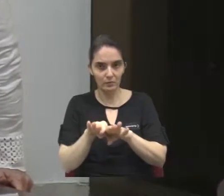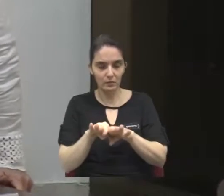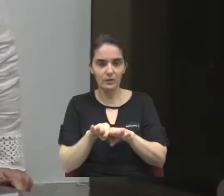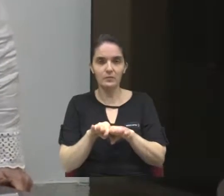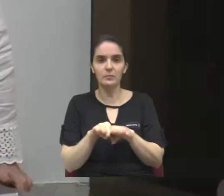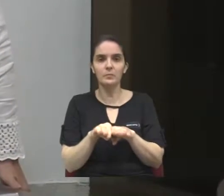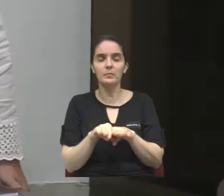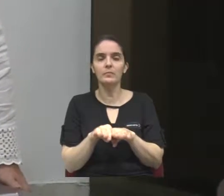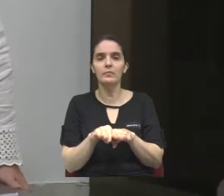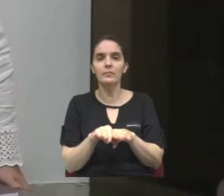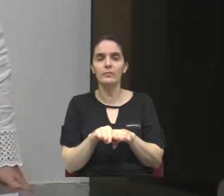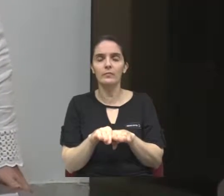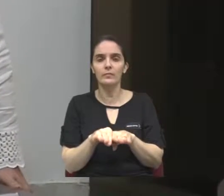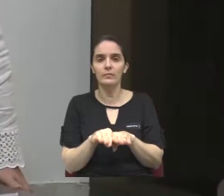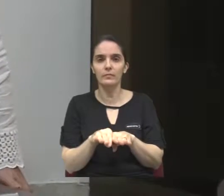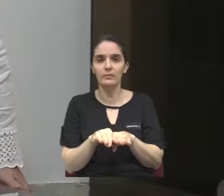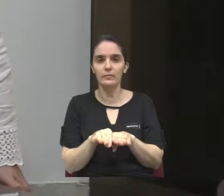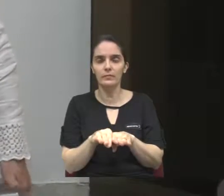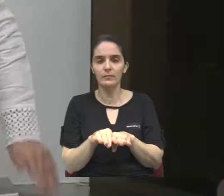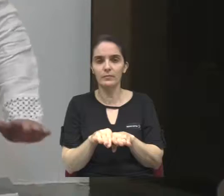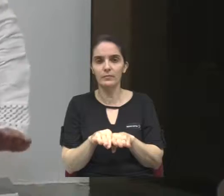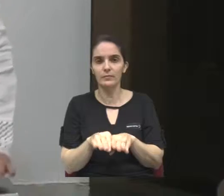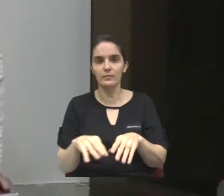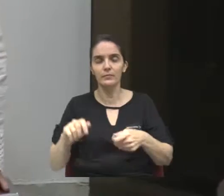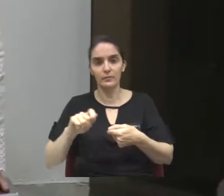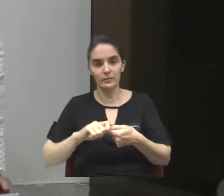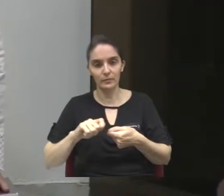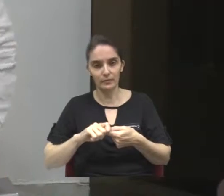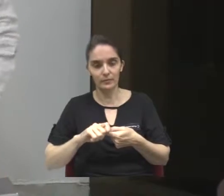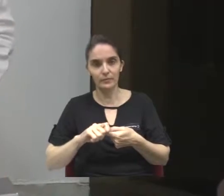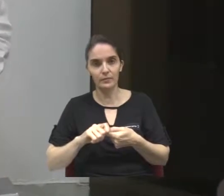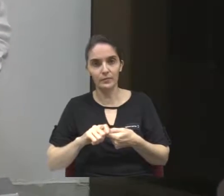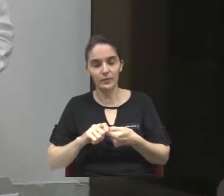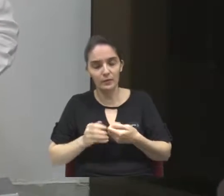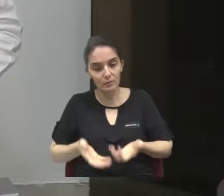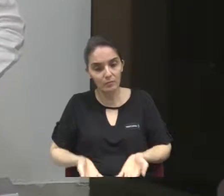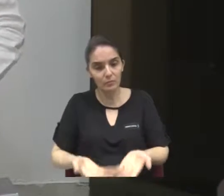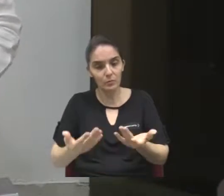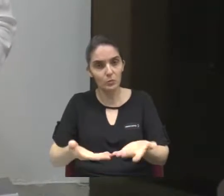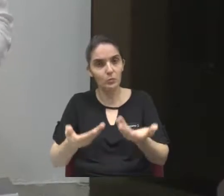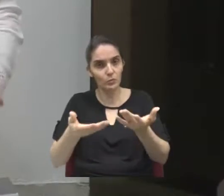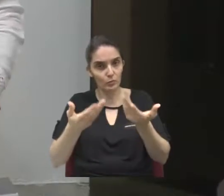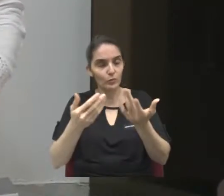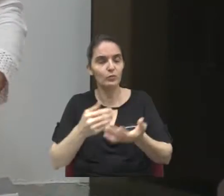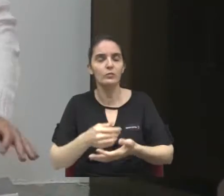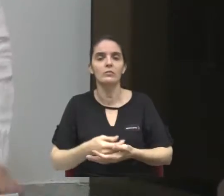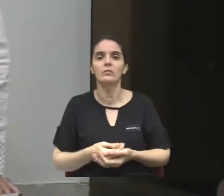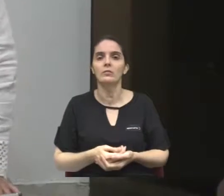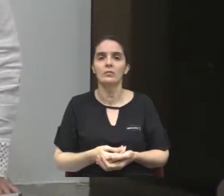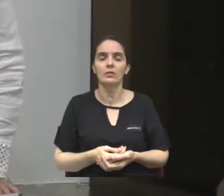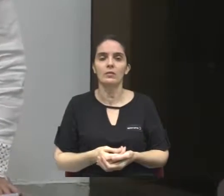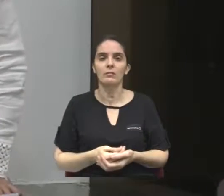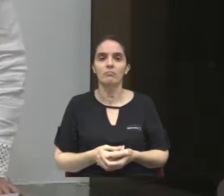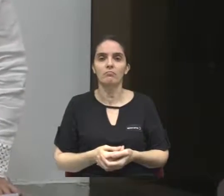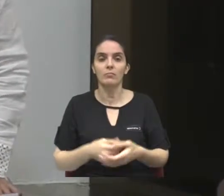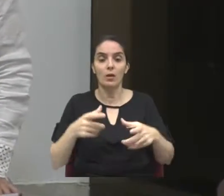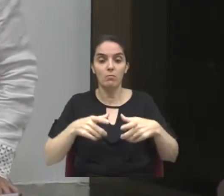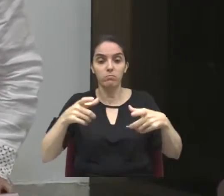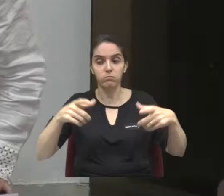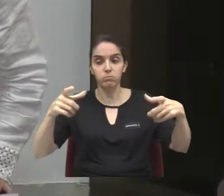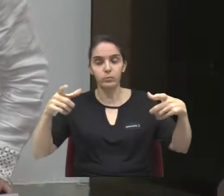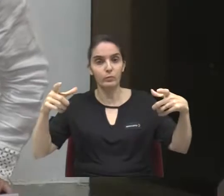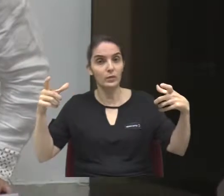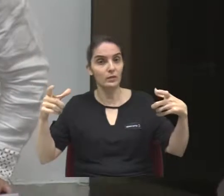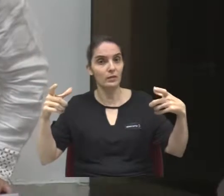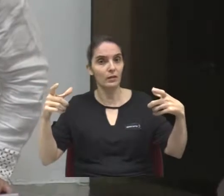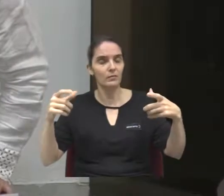com essa atitude só contribuiu para aumentar ainda a